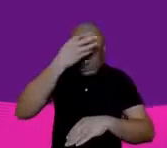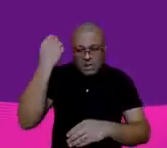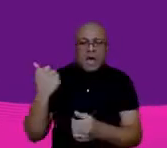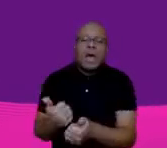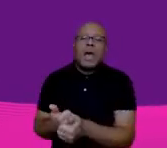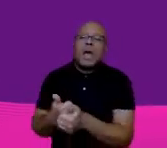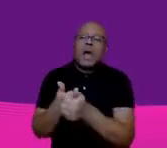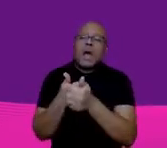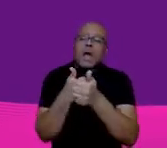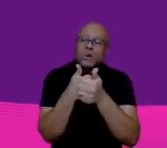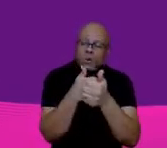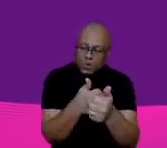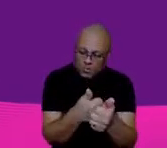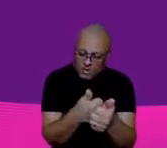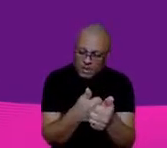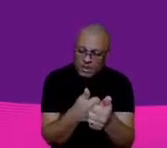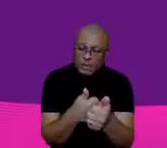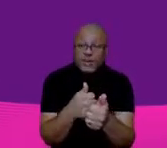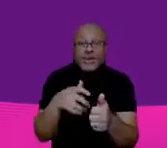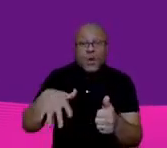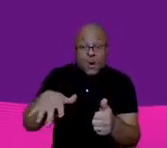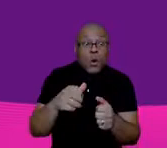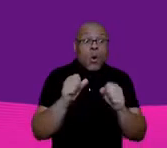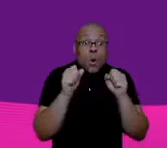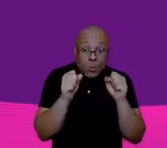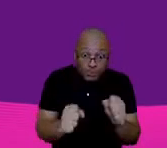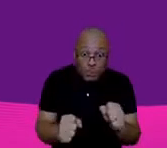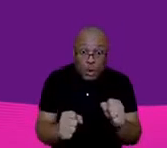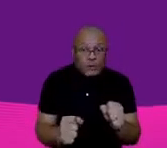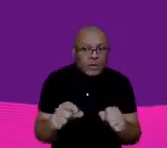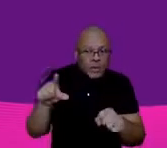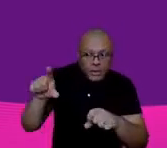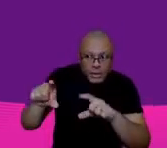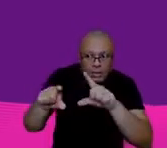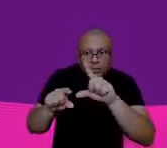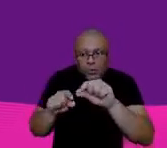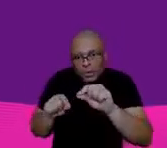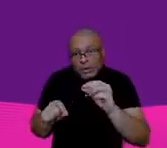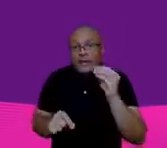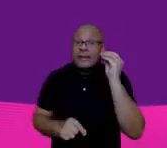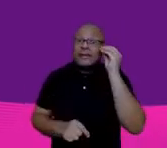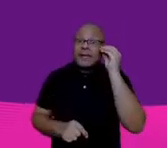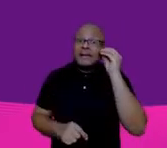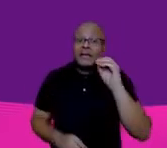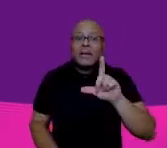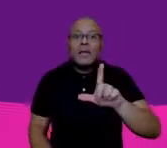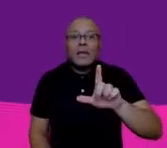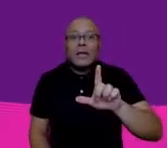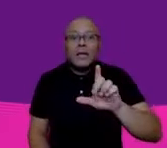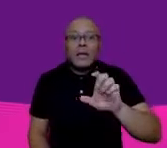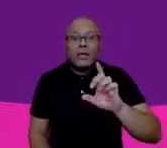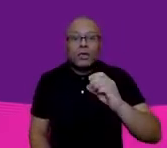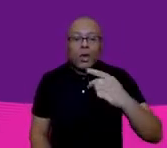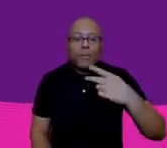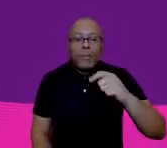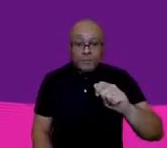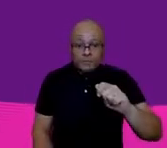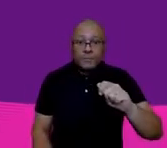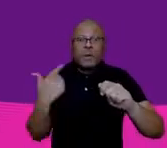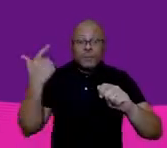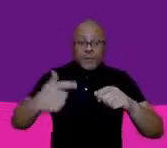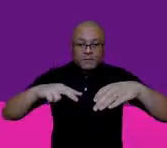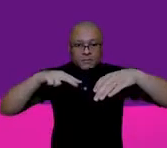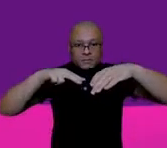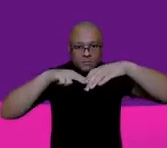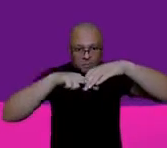uma parcela deles que podem virar candidatos. Você faz o teste da levodopa, uma ressonância, você faz uma bateria com o